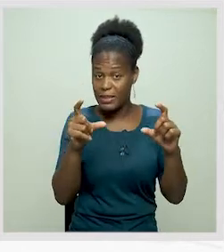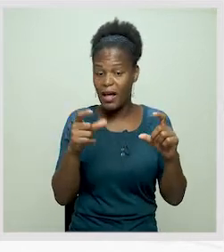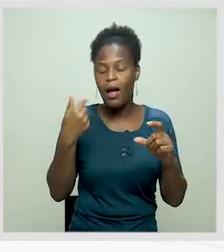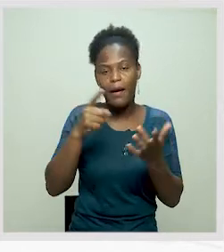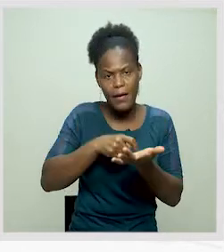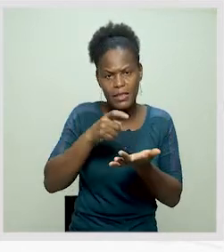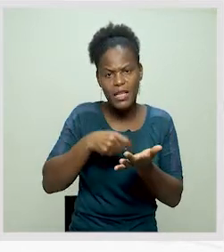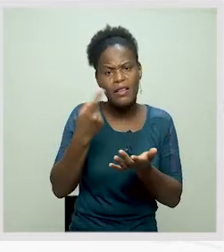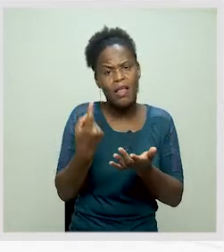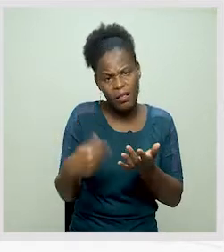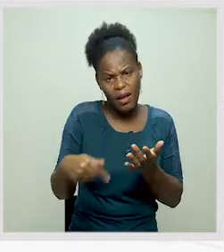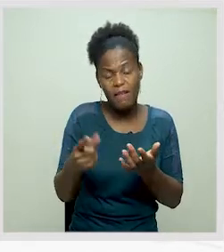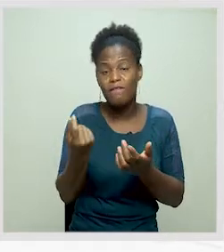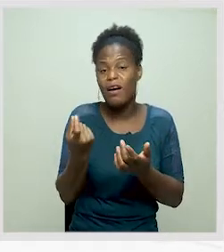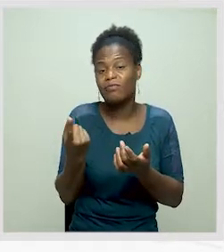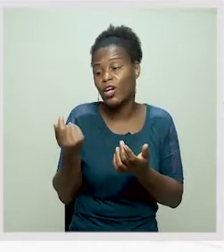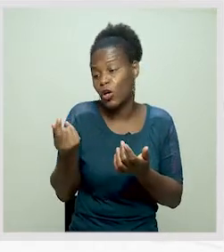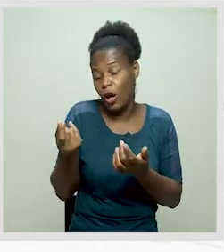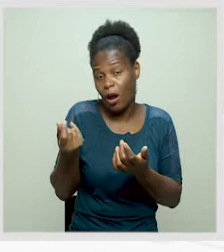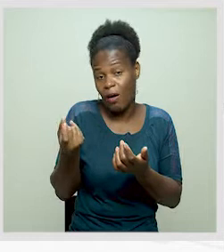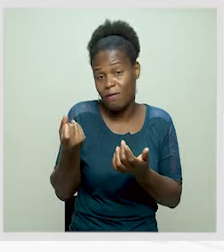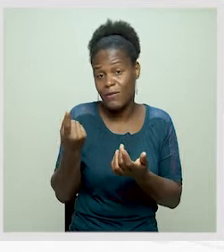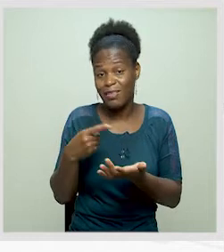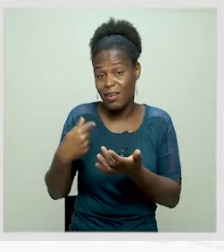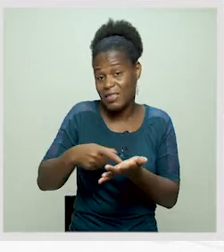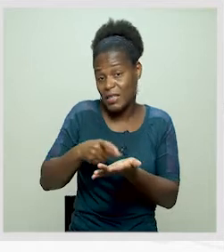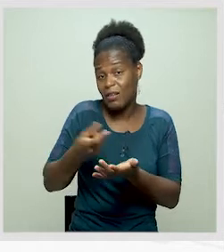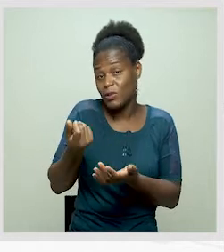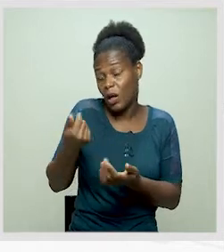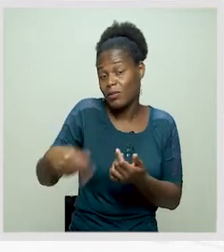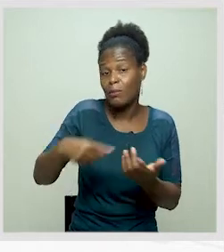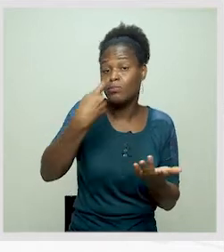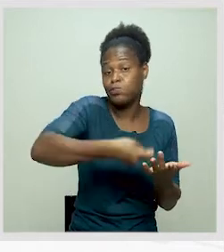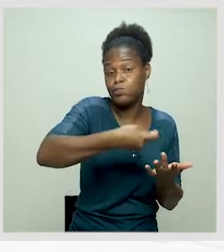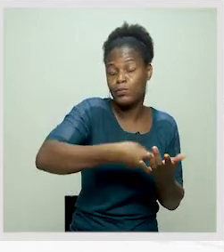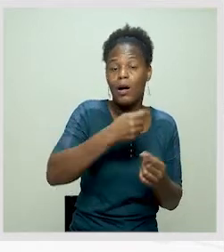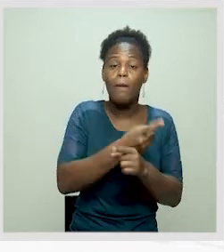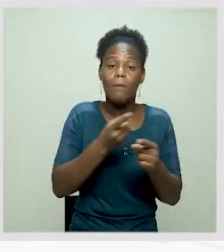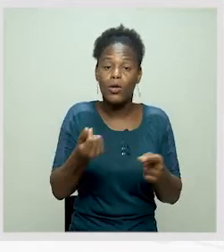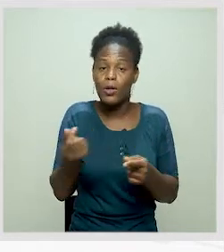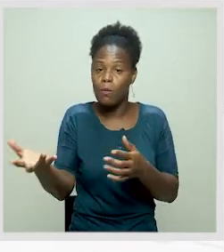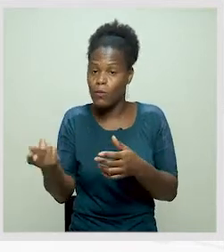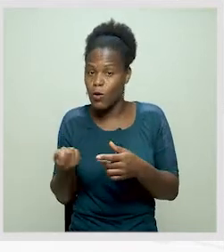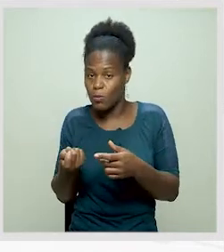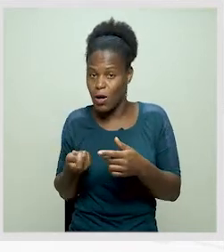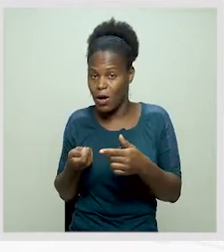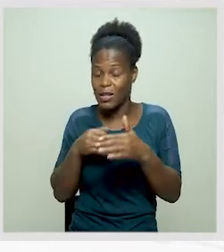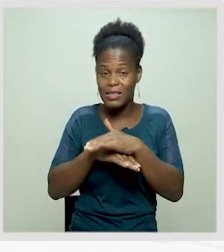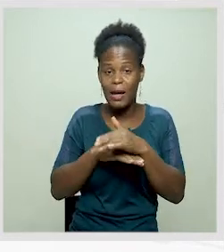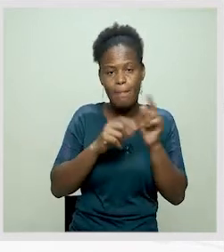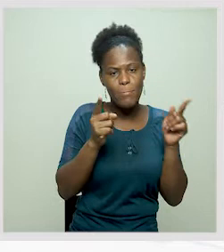tem necessidade de financiamento. Se tem necessidade de financiamento, é porque a poupança